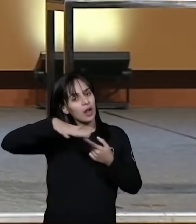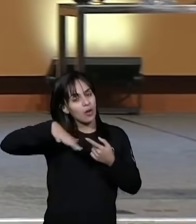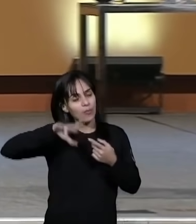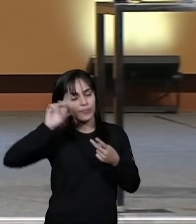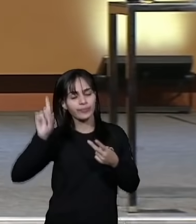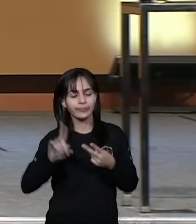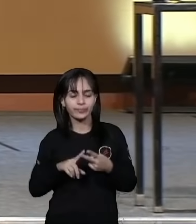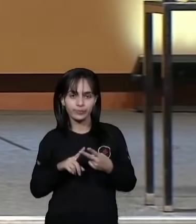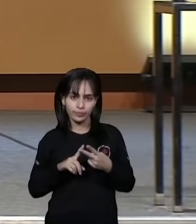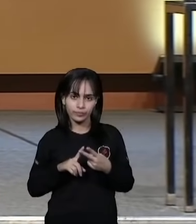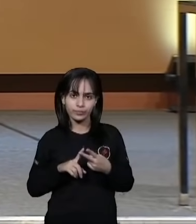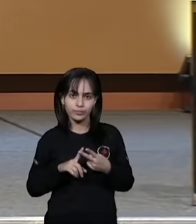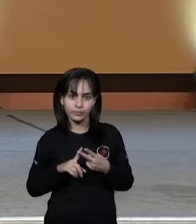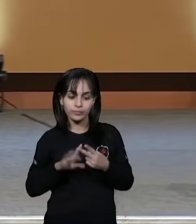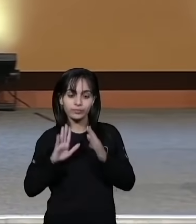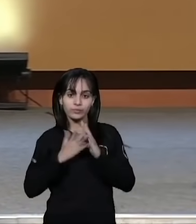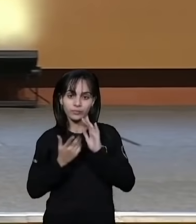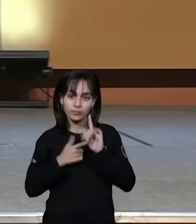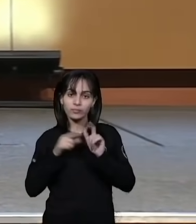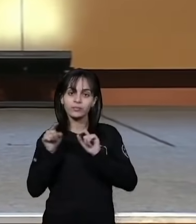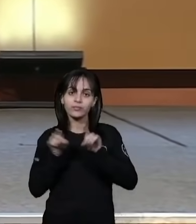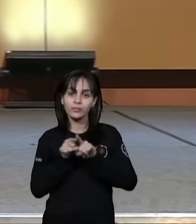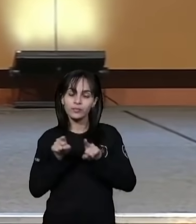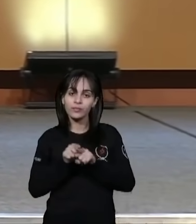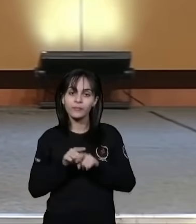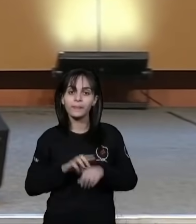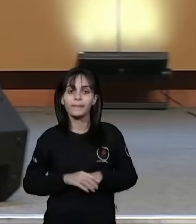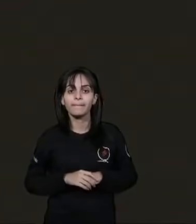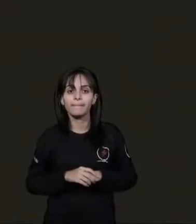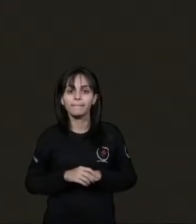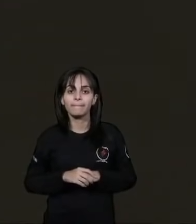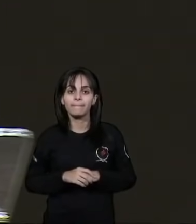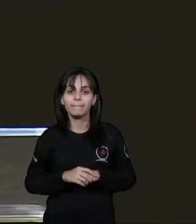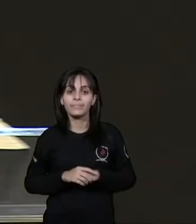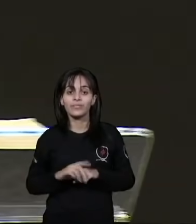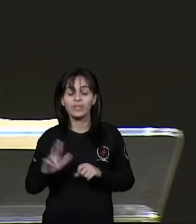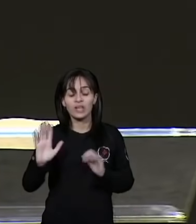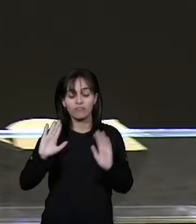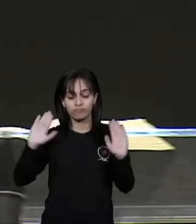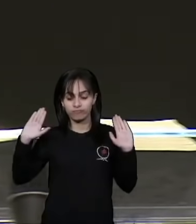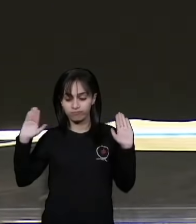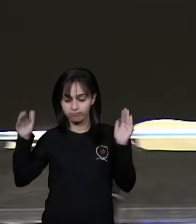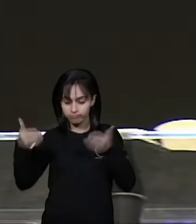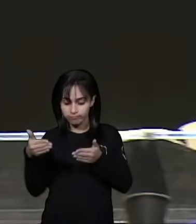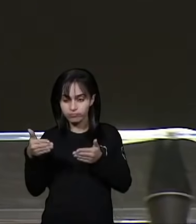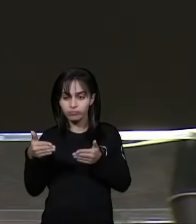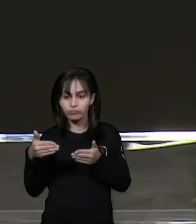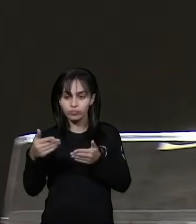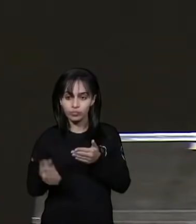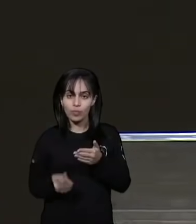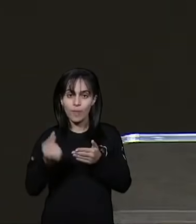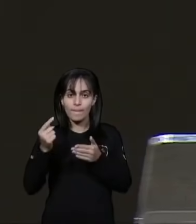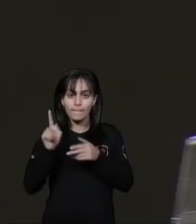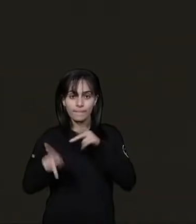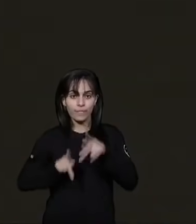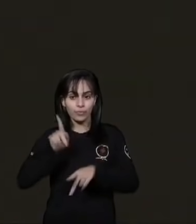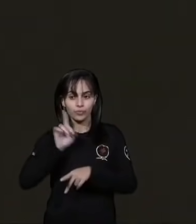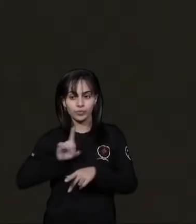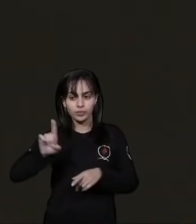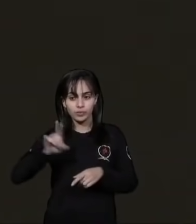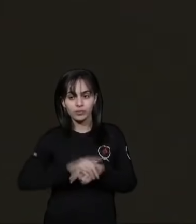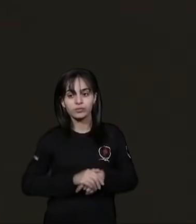agora a Bíblia também ótima pros mestras que são restritas Isso é só para o povo de Deus